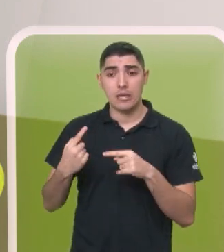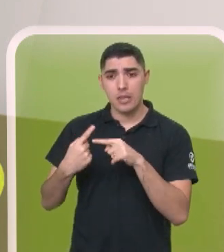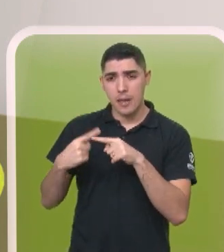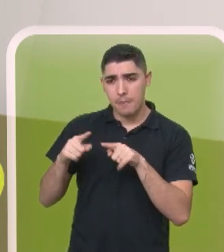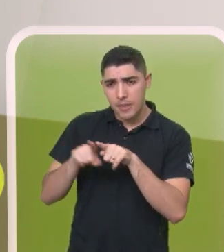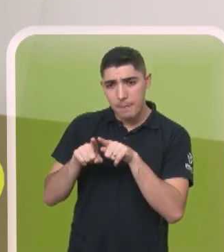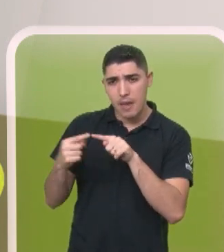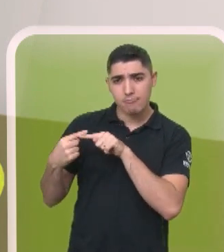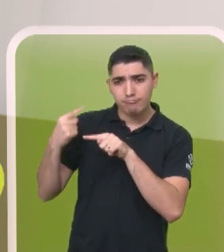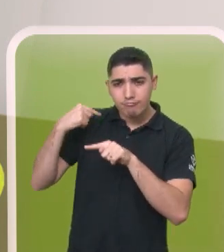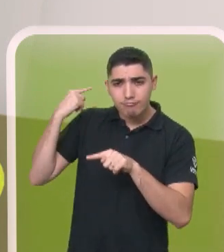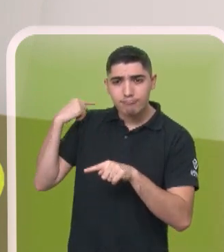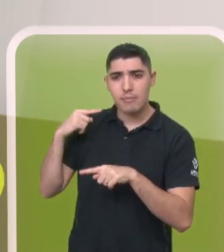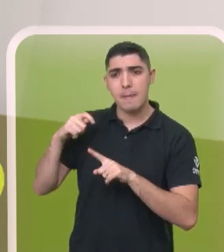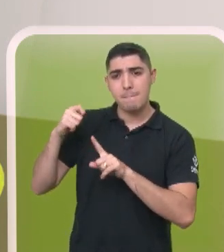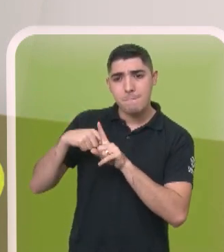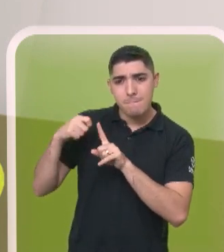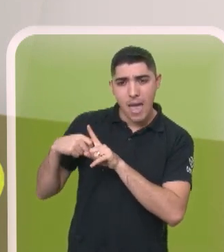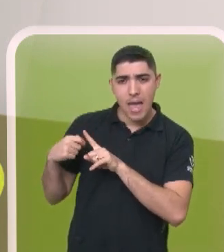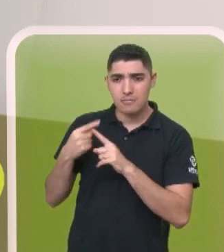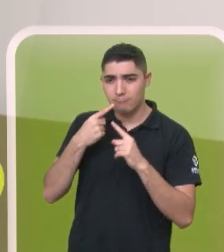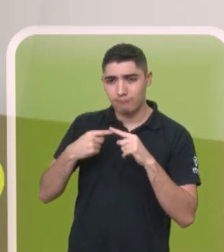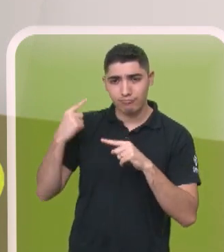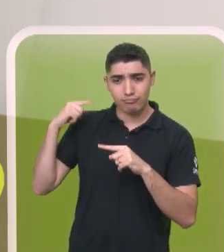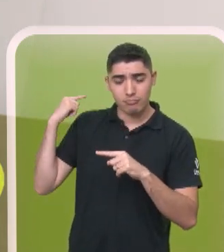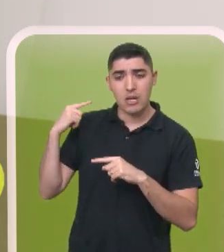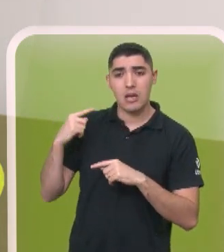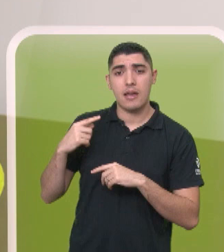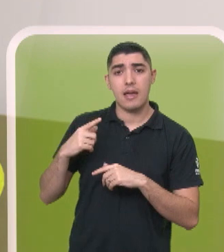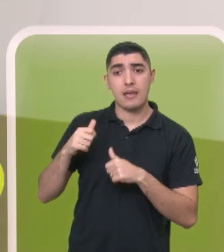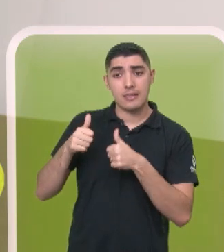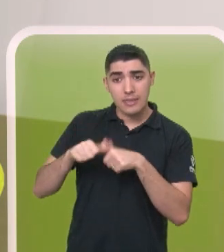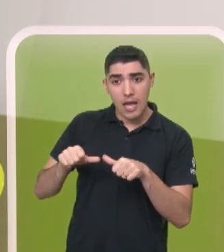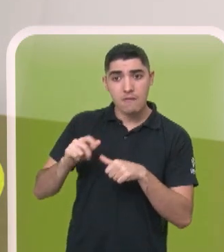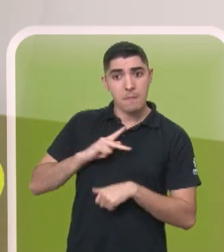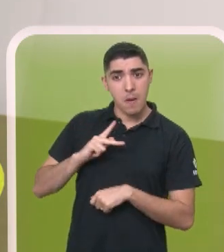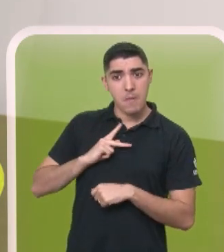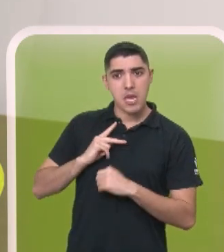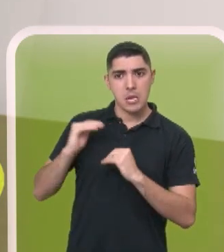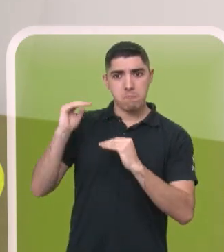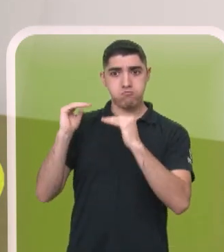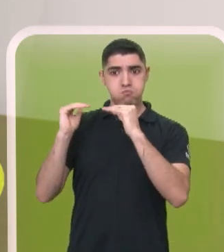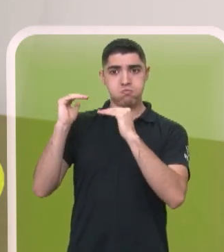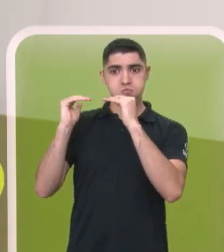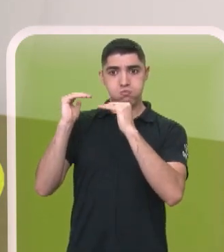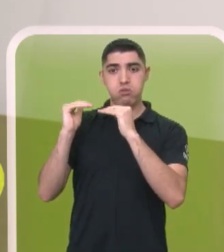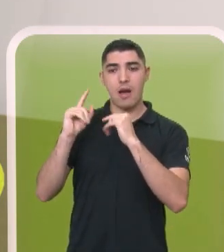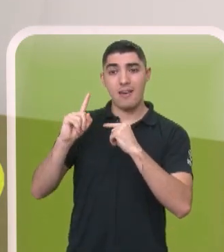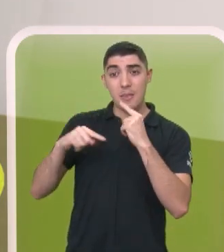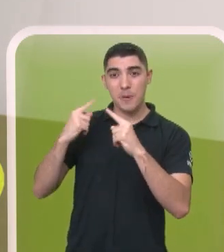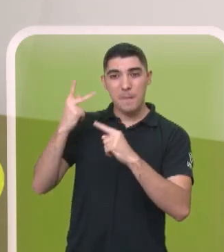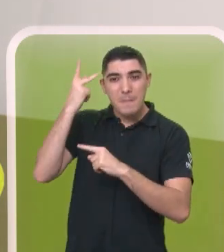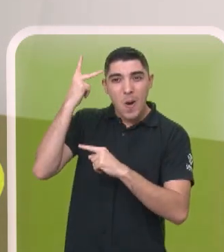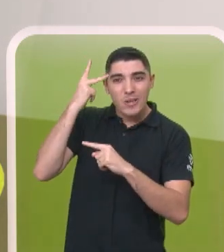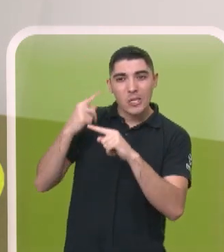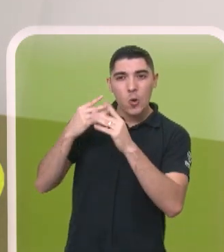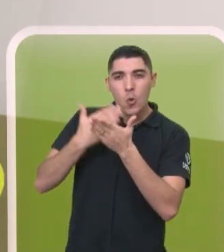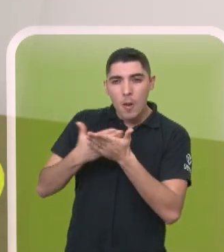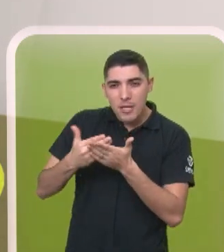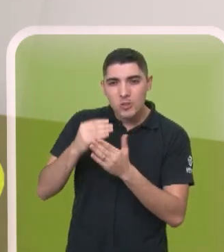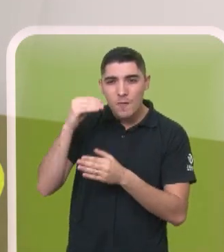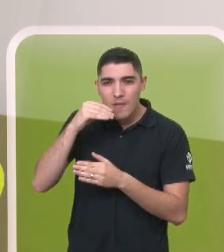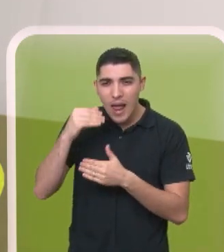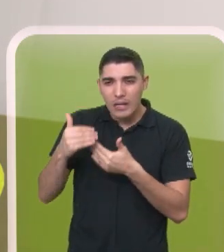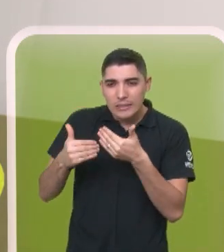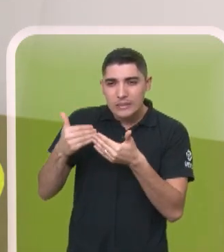recentemente, nos últimos meses, enfim, já estava brigando pelas primeiras posições do Brasileiro, também do Paulista. O Paulista começou patinando um pouco, assim como os outros